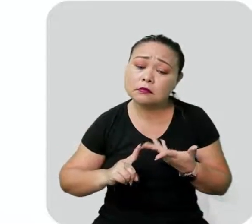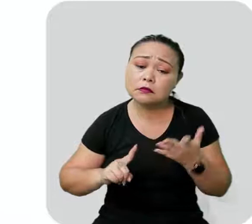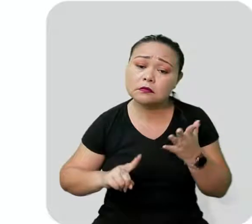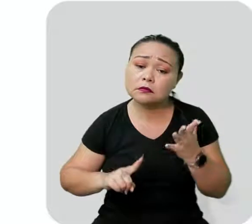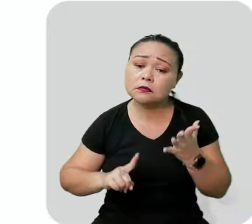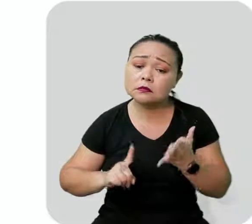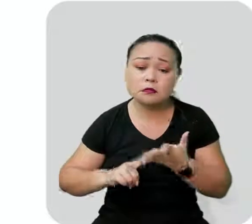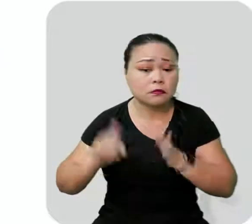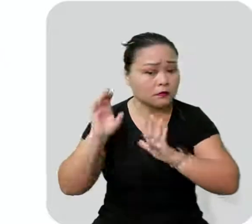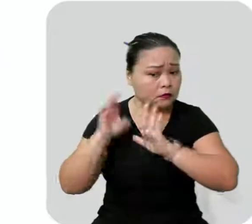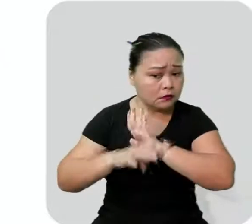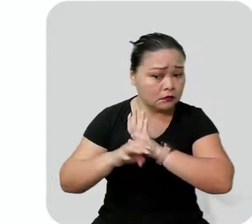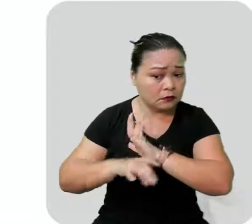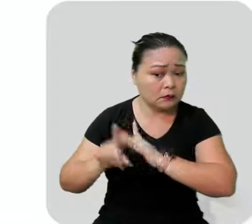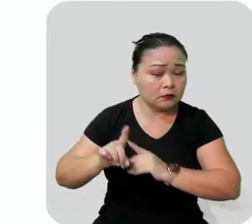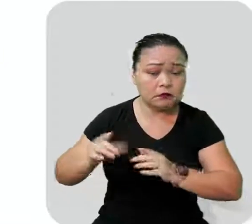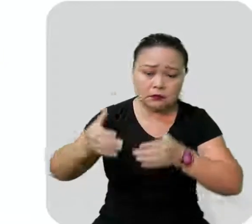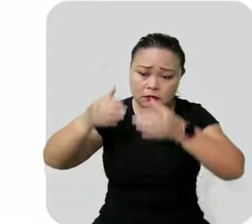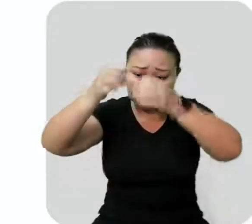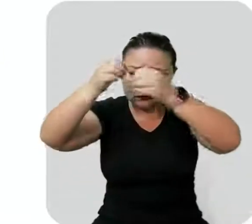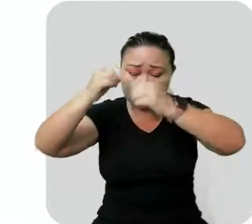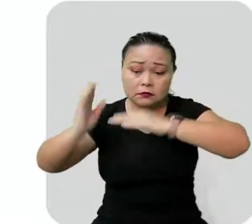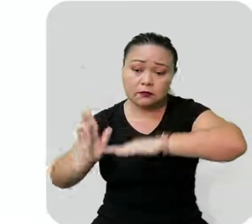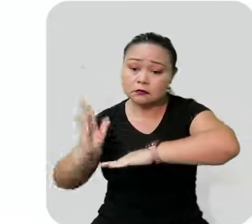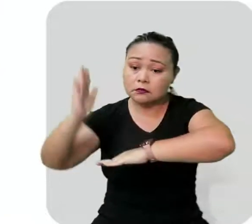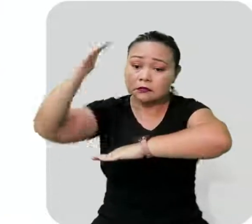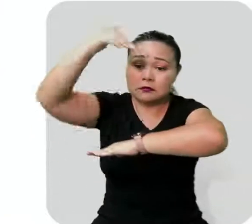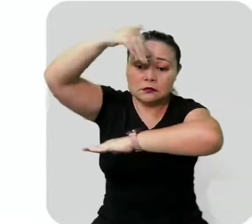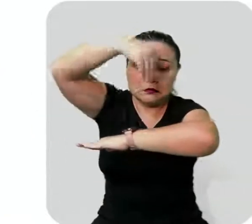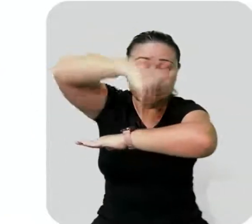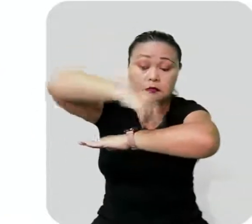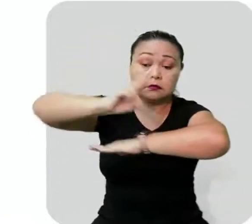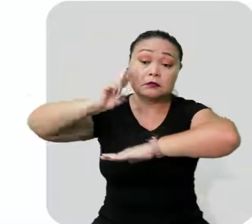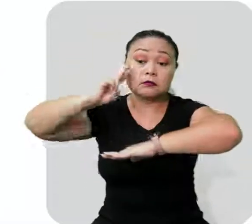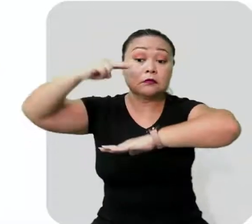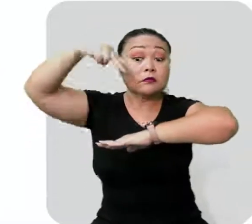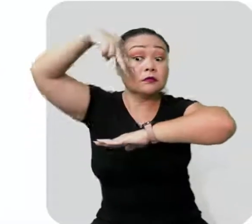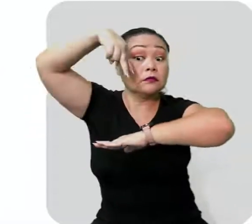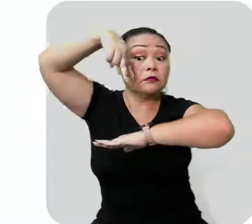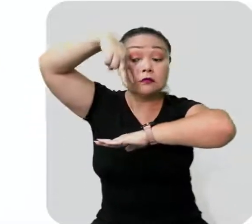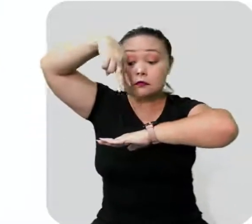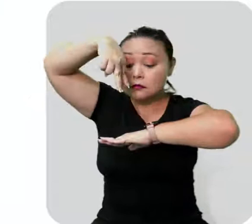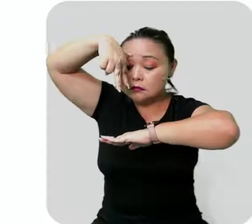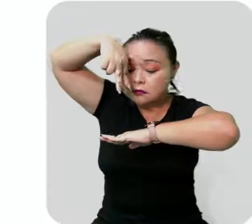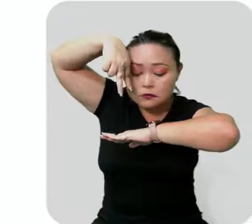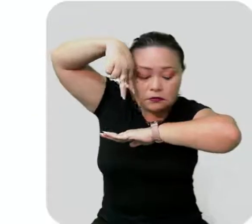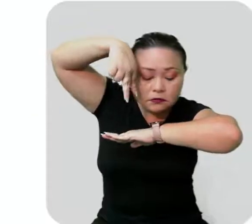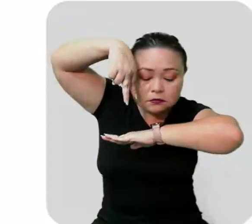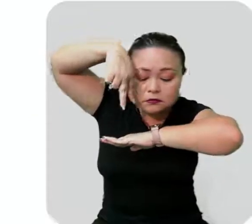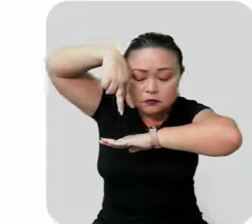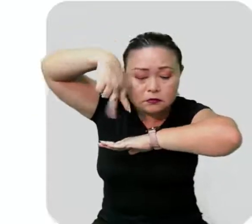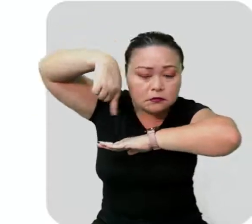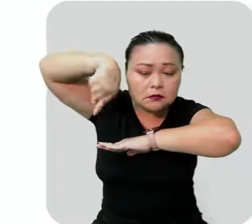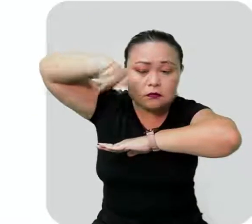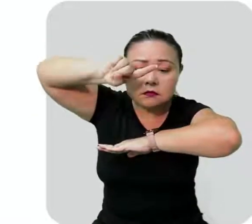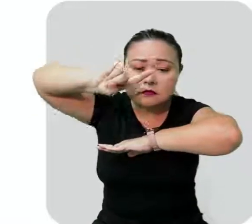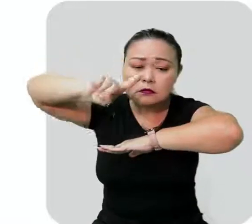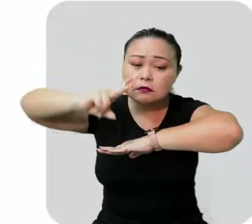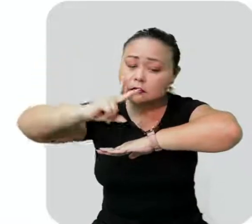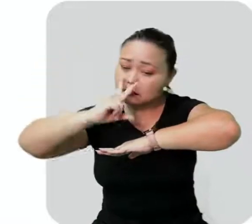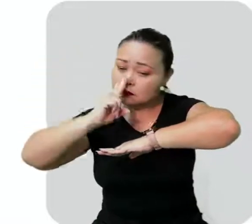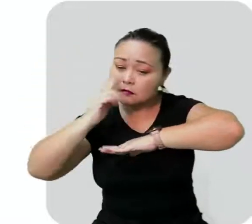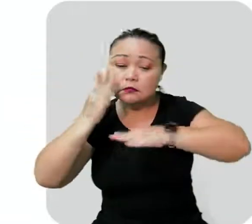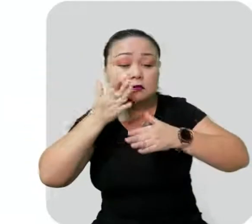vários conceitos sobre essas montanhas e quem hora de cima acha que se trata de um